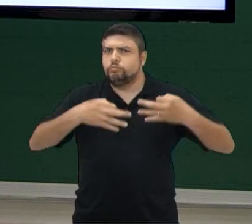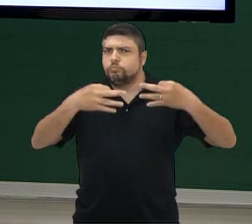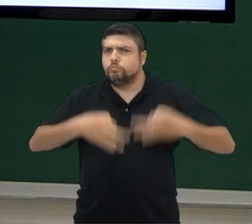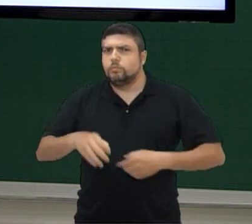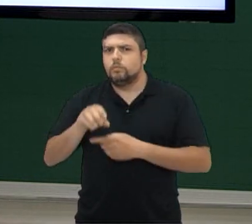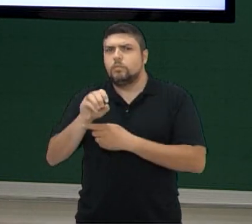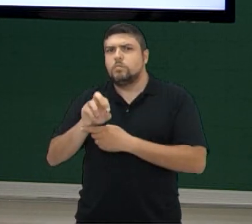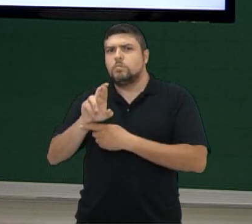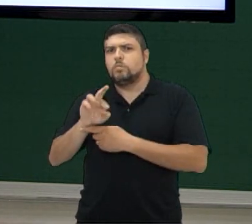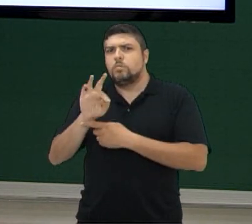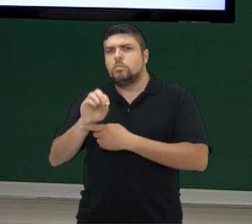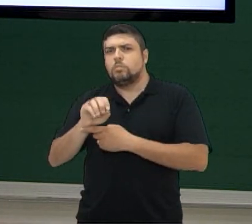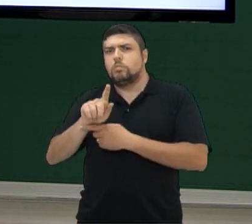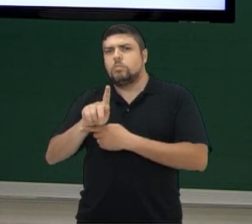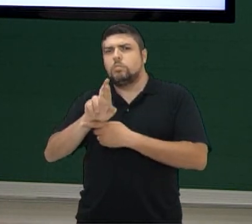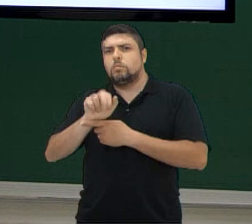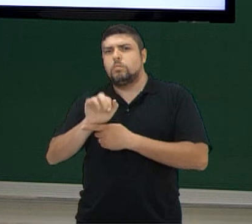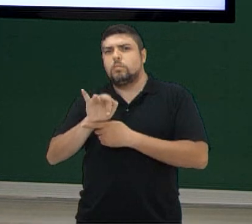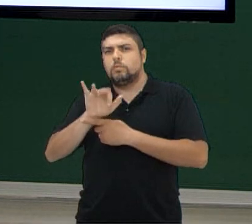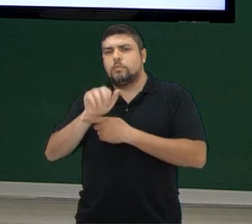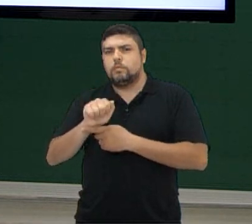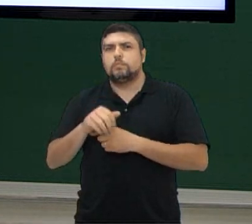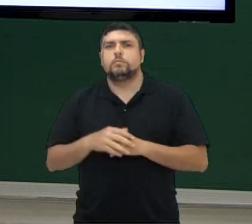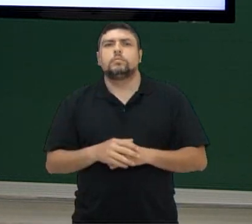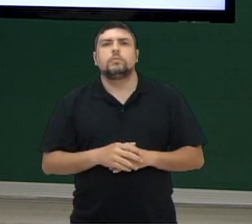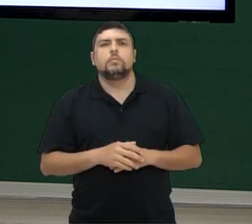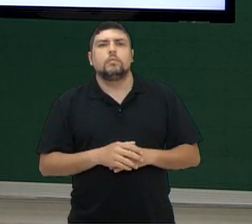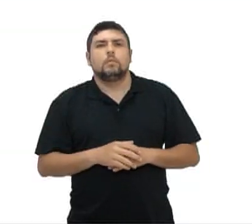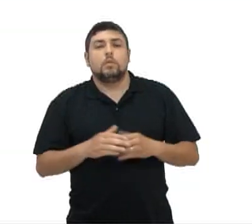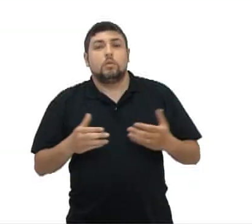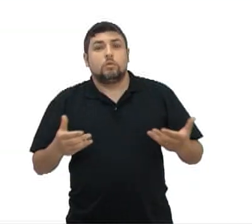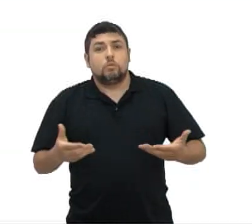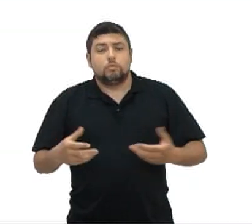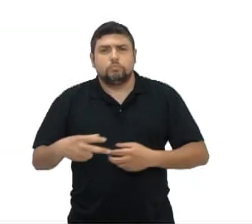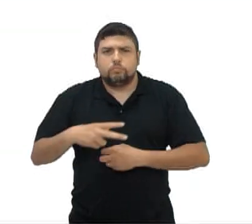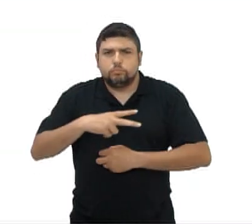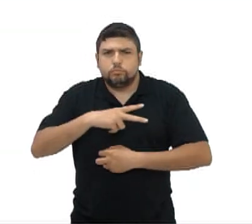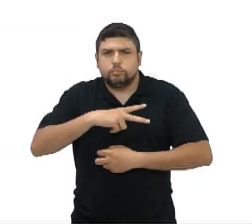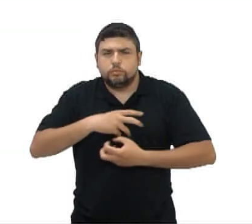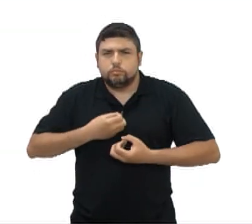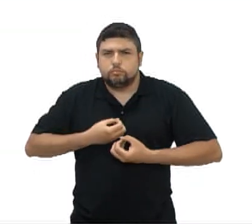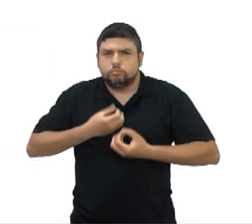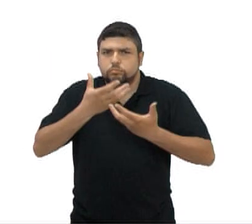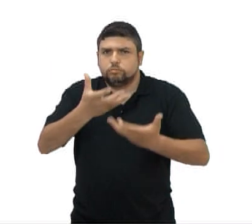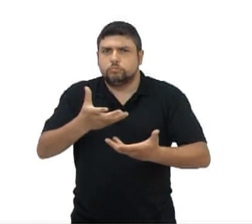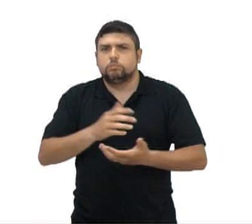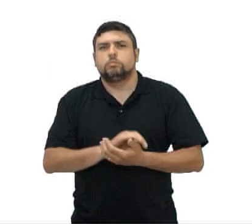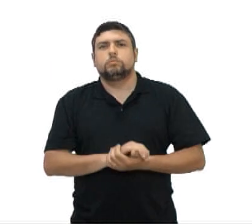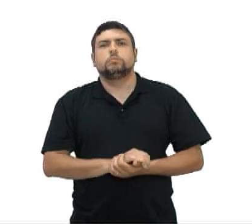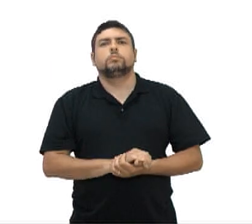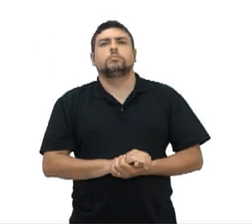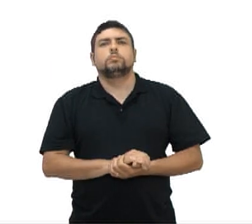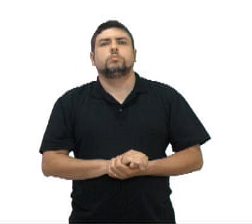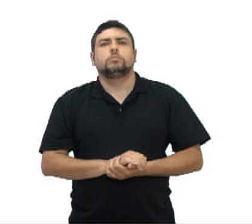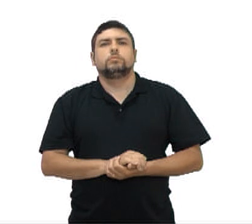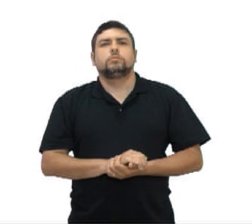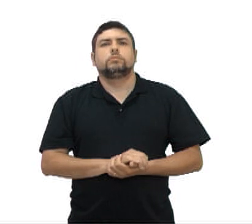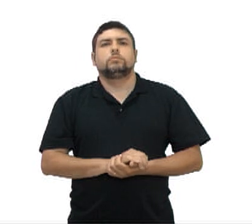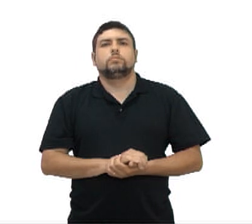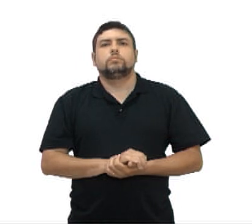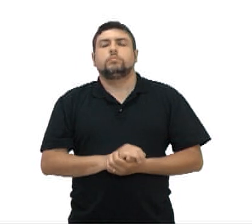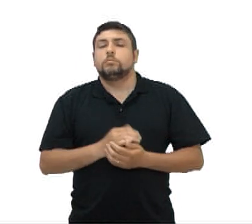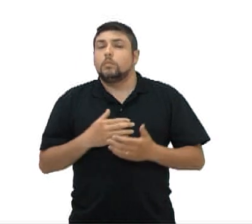gente vai trabalhar o relato pessoal, que é um gênero novo para muitos de vocês. Então, com relação